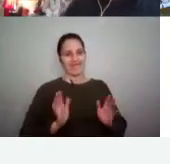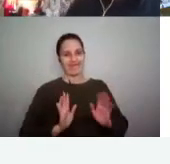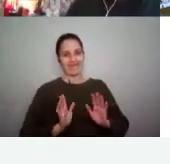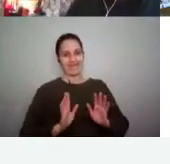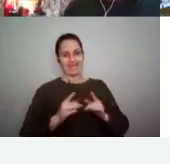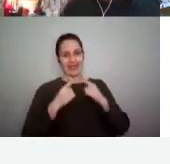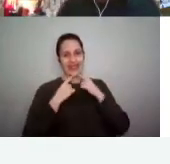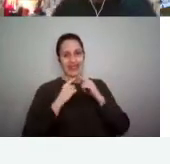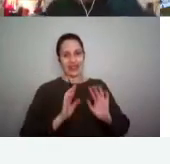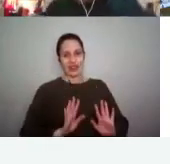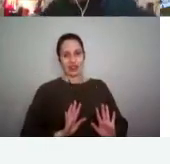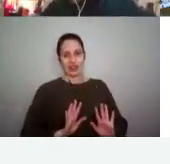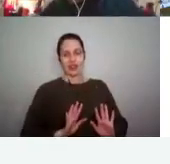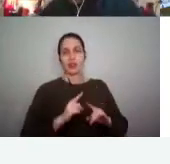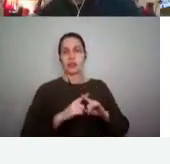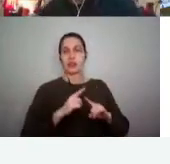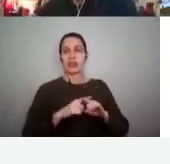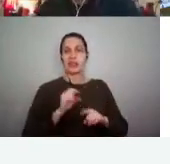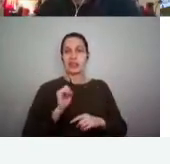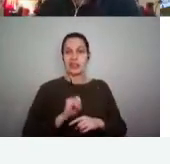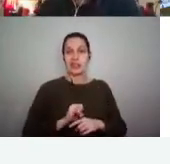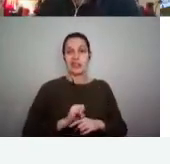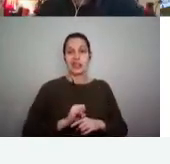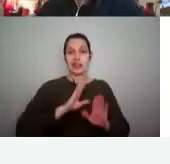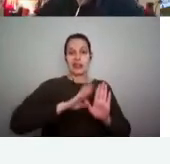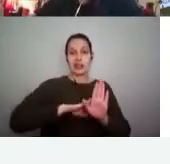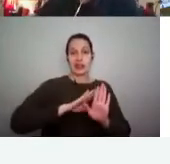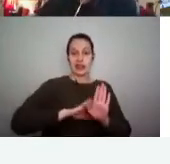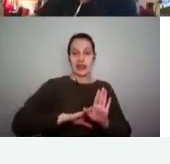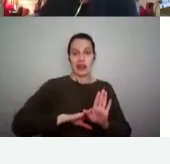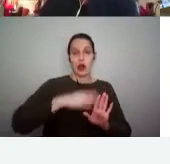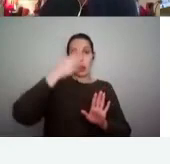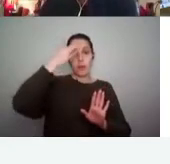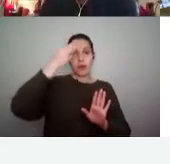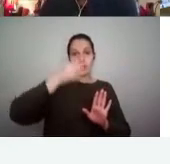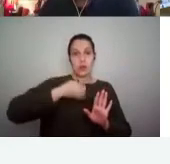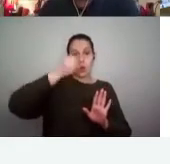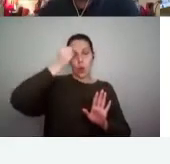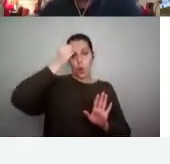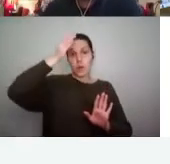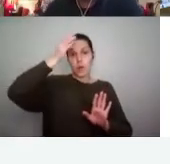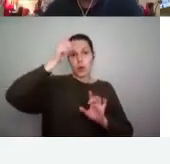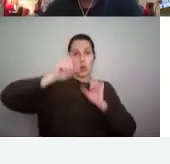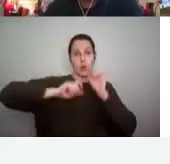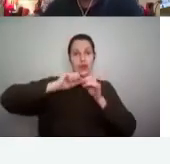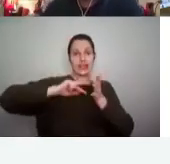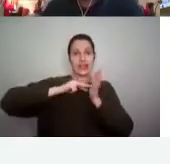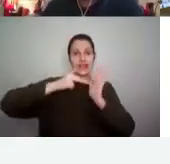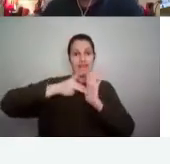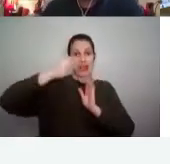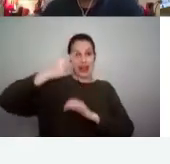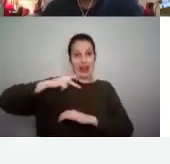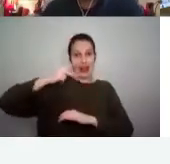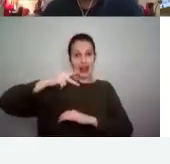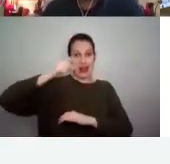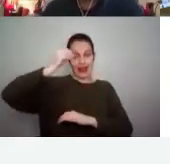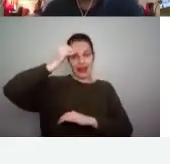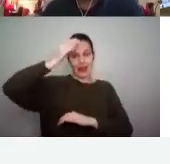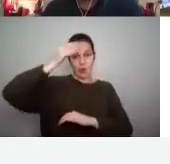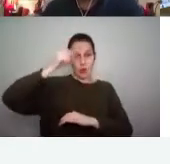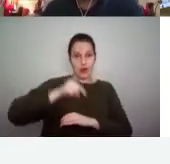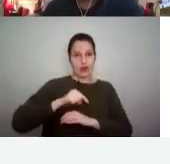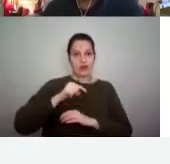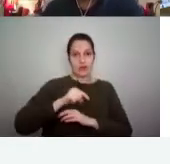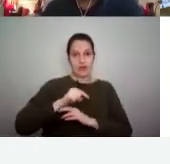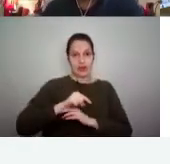de conhecimento que está sustentando as nossas práticas, nós não realmente fazemos